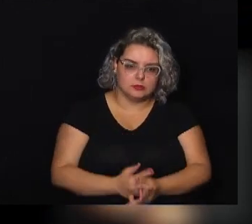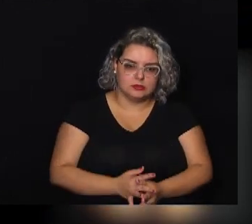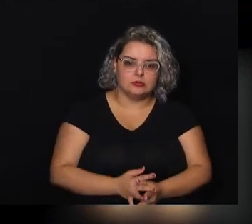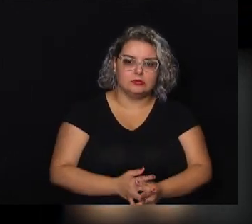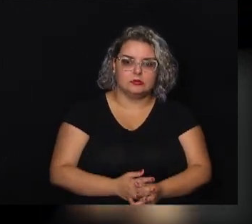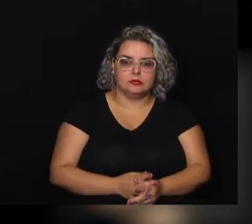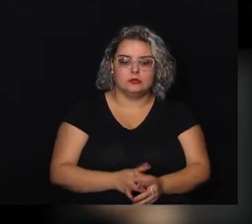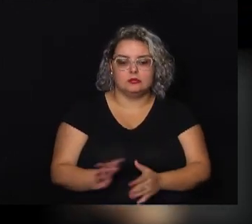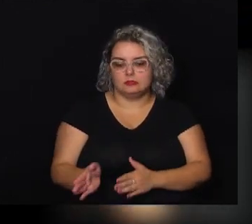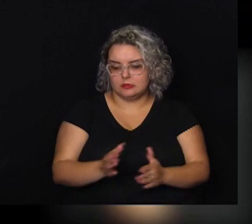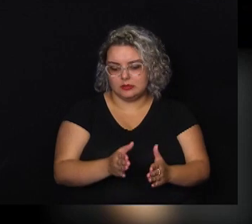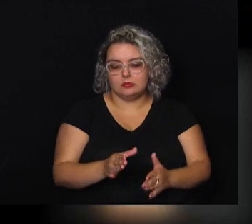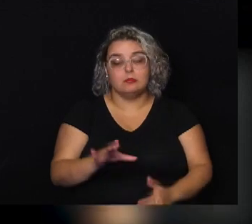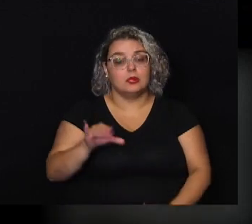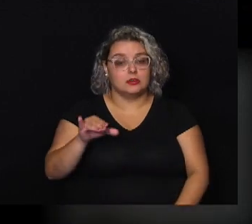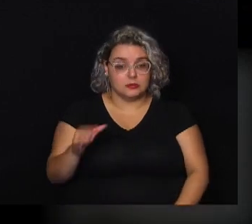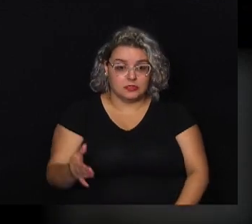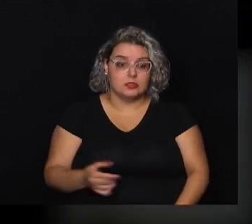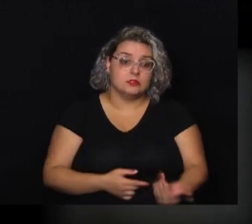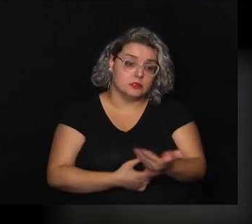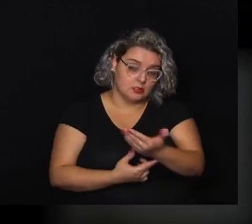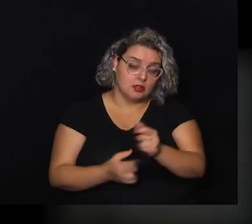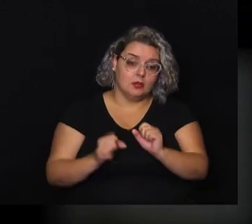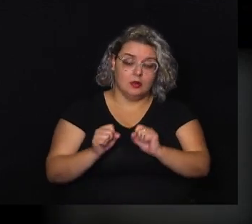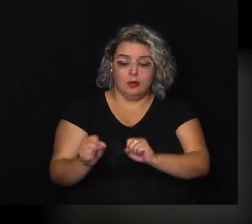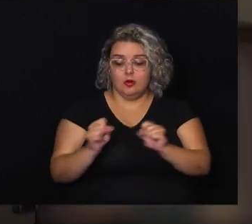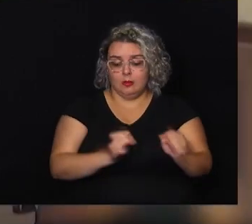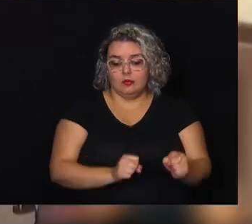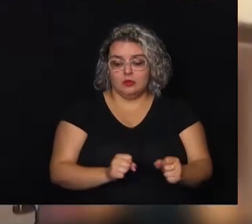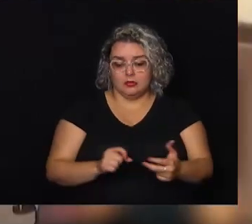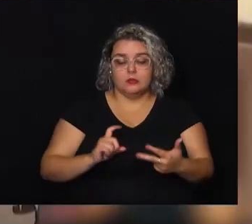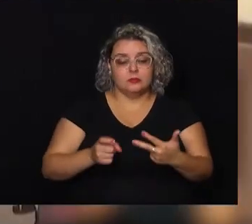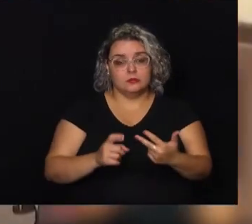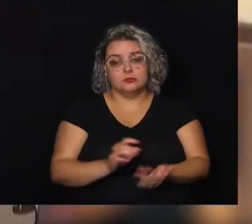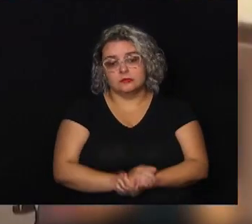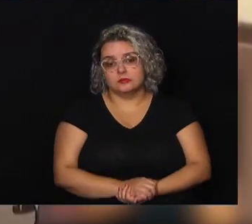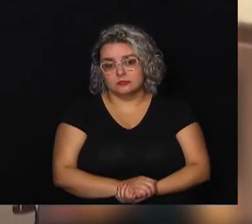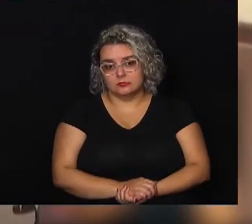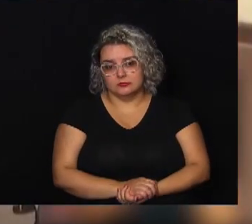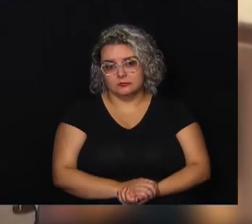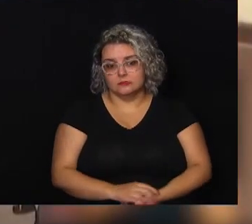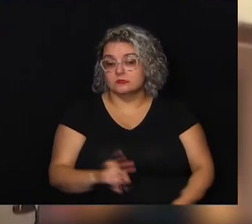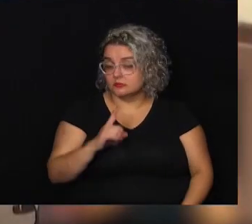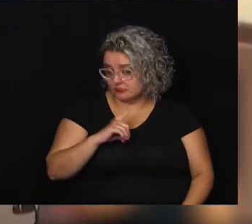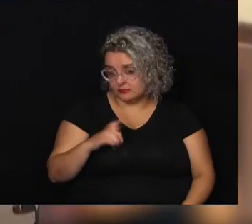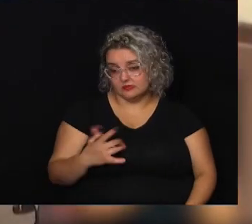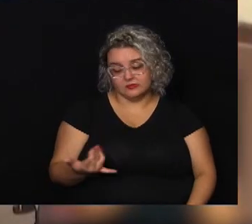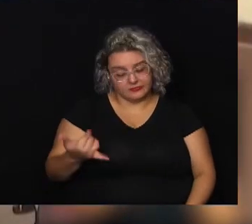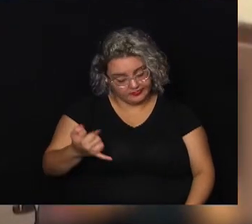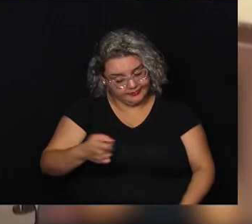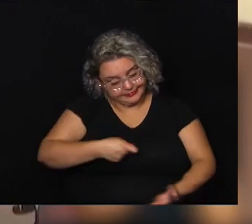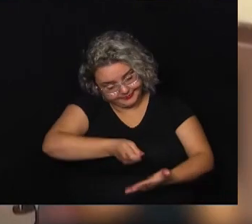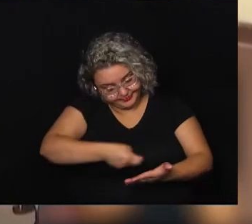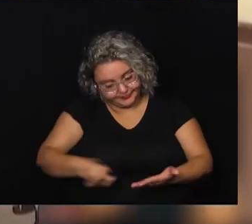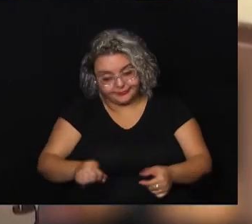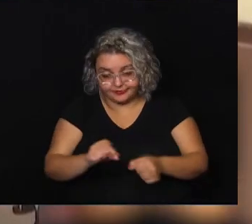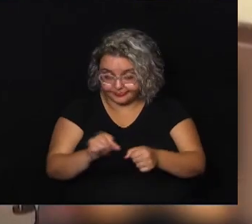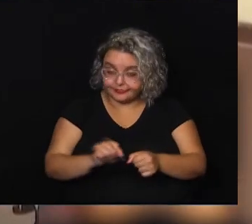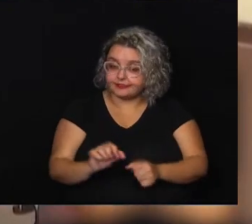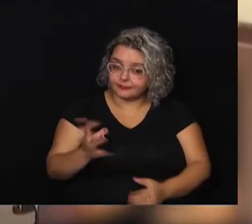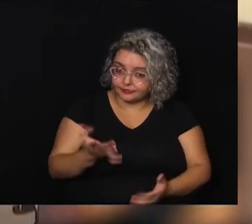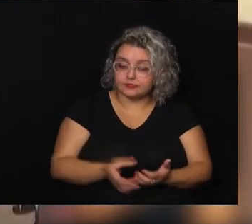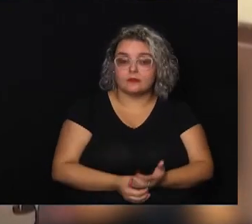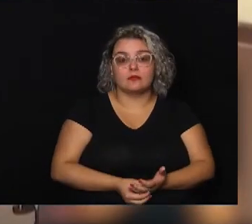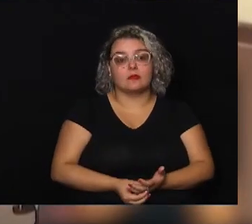para ciências e tecnologia. Então o Poder Executivo realmente é o que tem aí o poder da caneta de fazer as coisas acontecerem. Mas